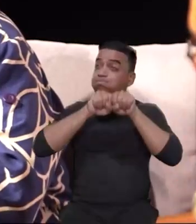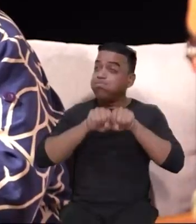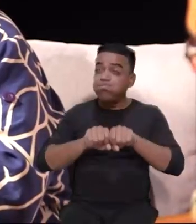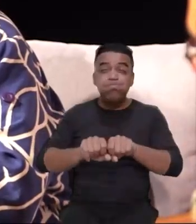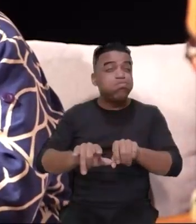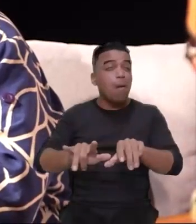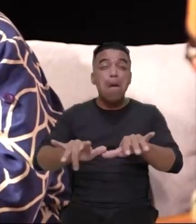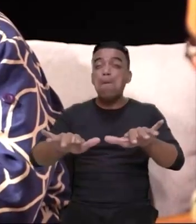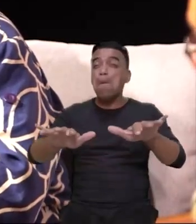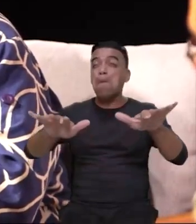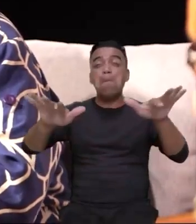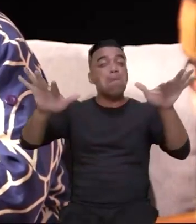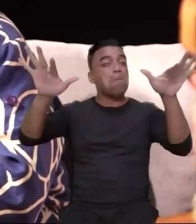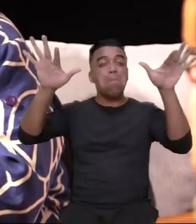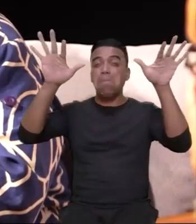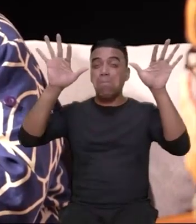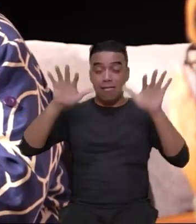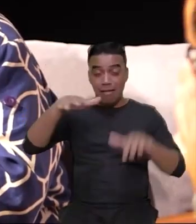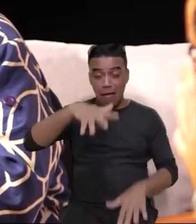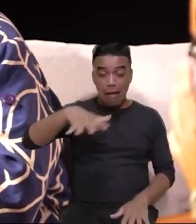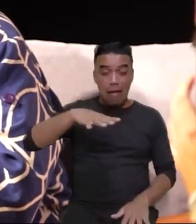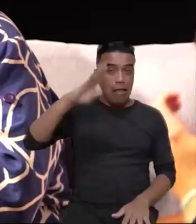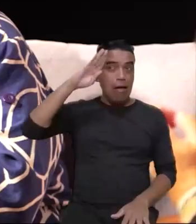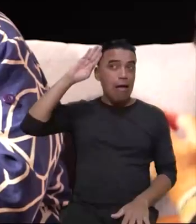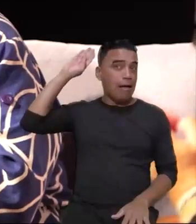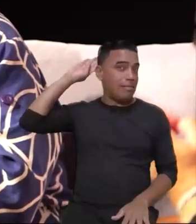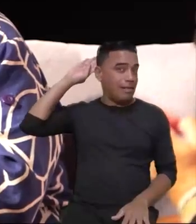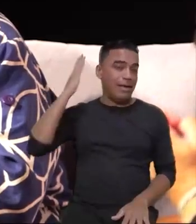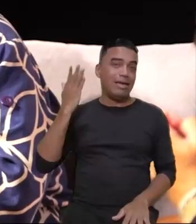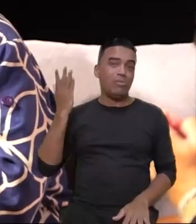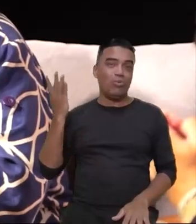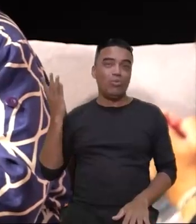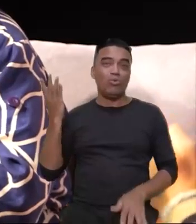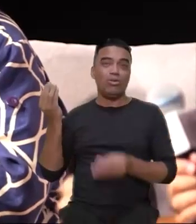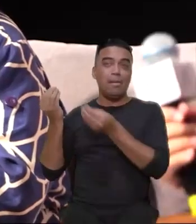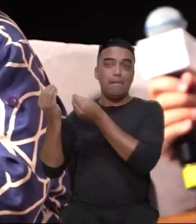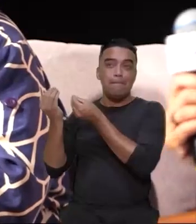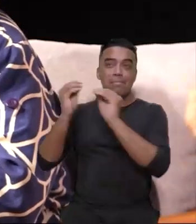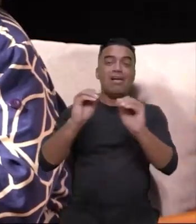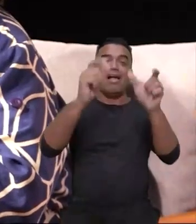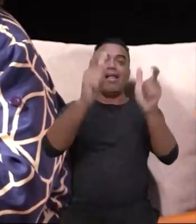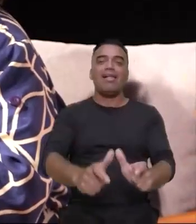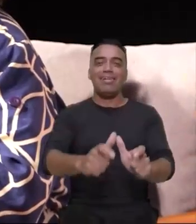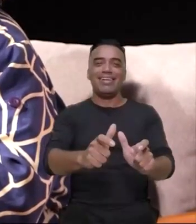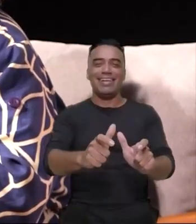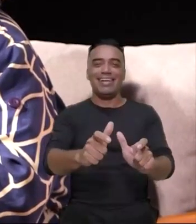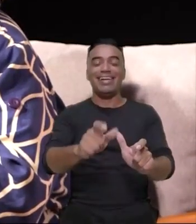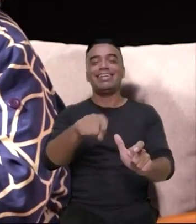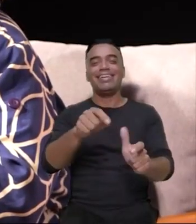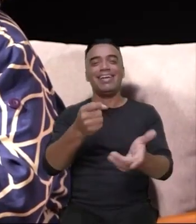saia do lugar acadêmico e volte justamente para aquele lugar